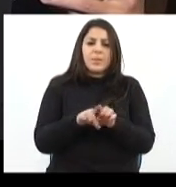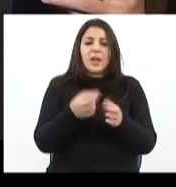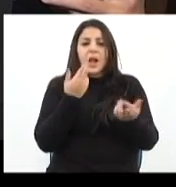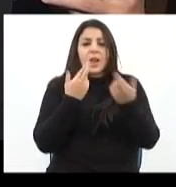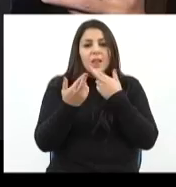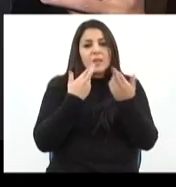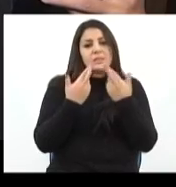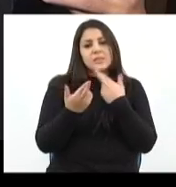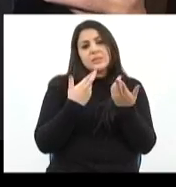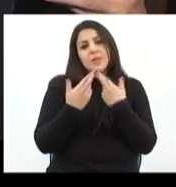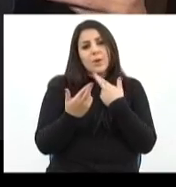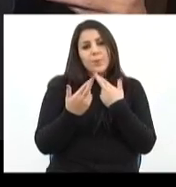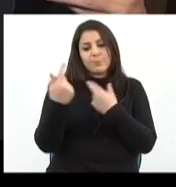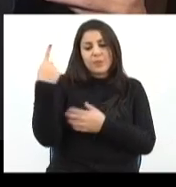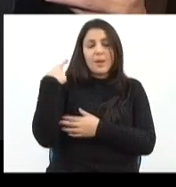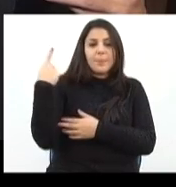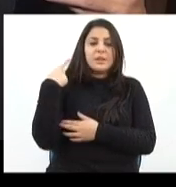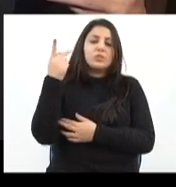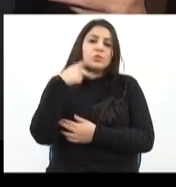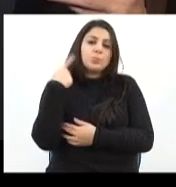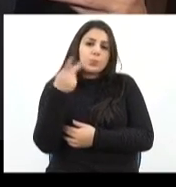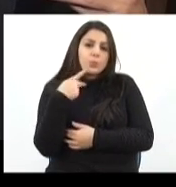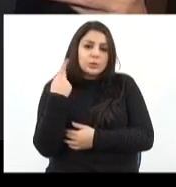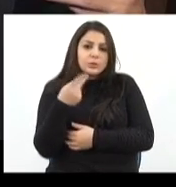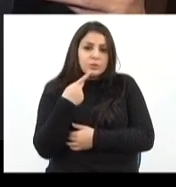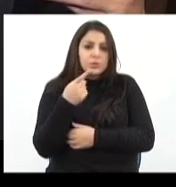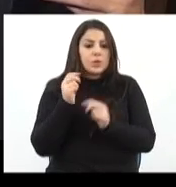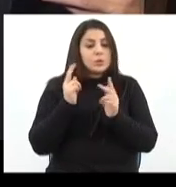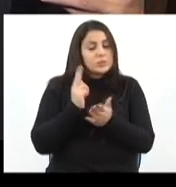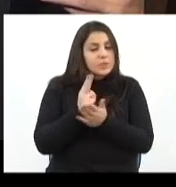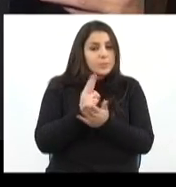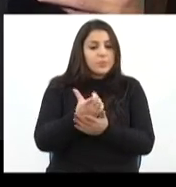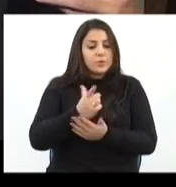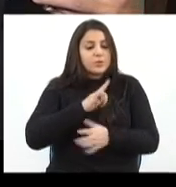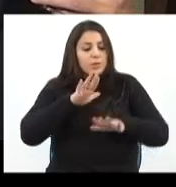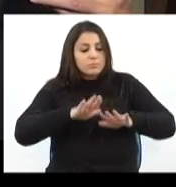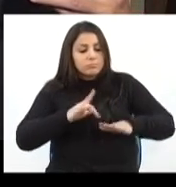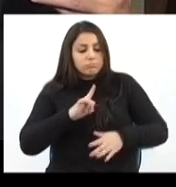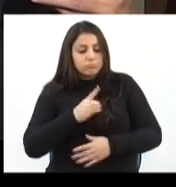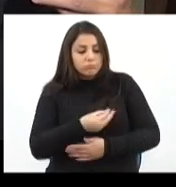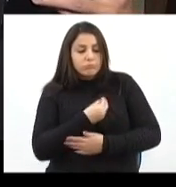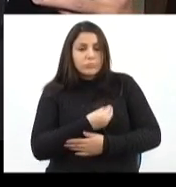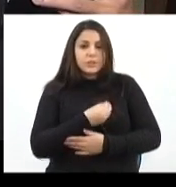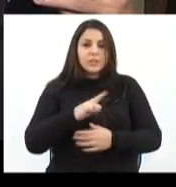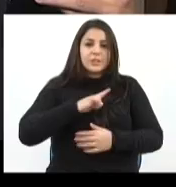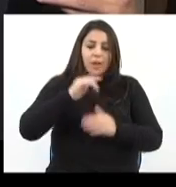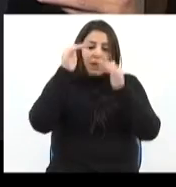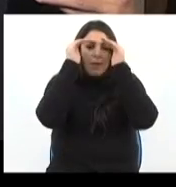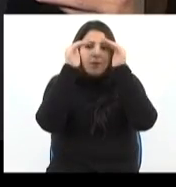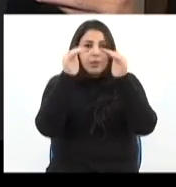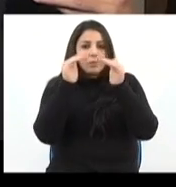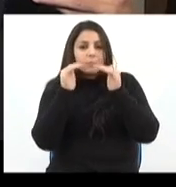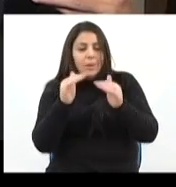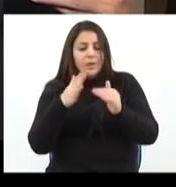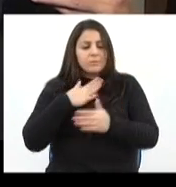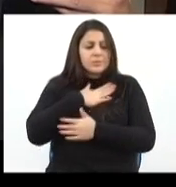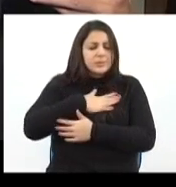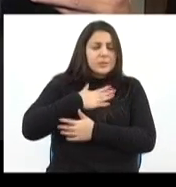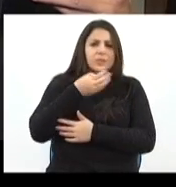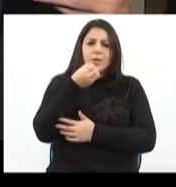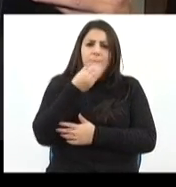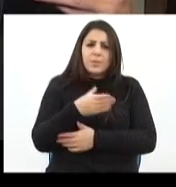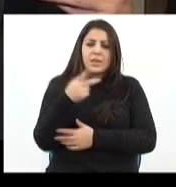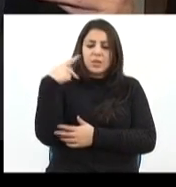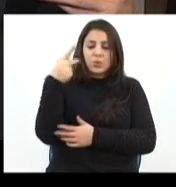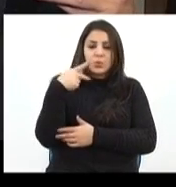político, eu sempre vou ficar naquele partido político que existia um respeito, que existia uma harmonia e que realmente o vereador